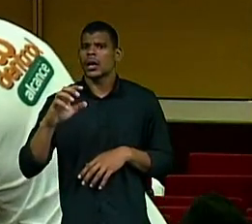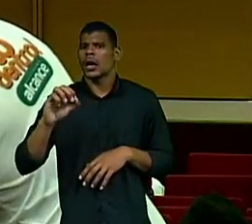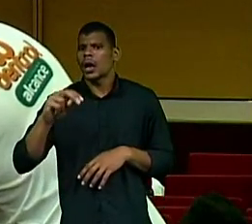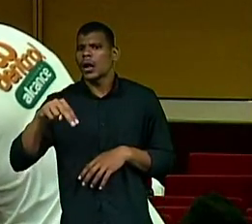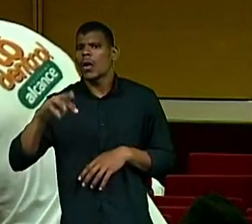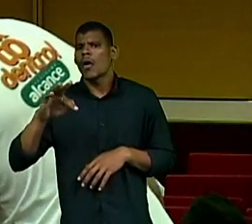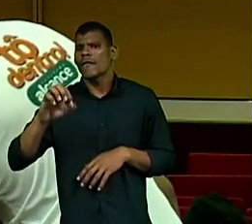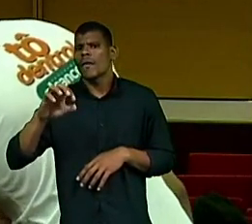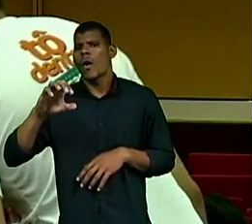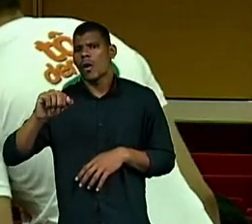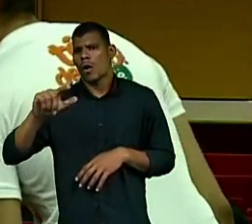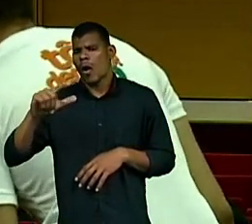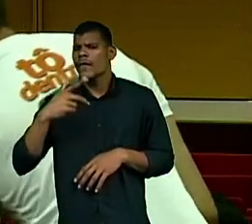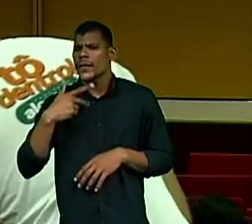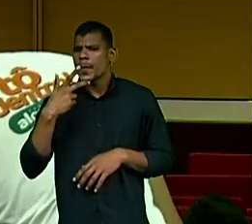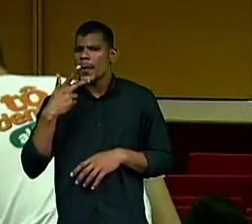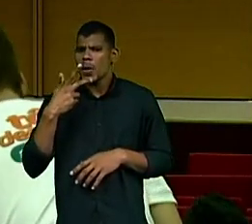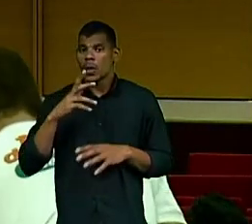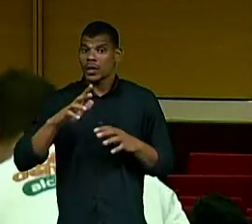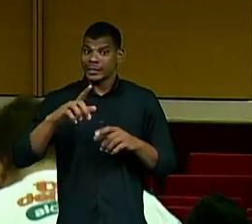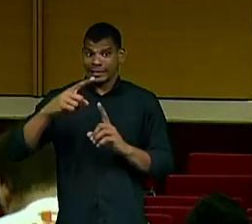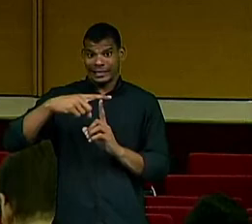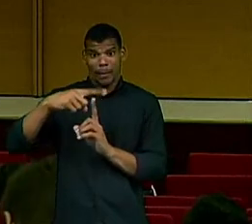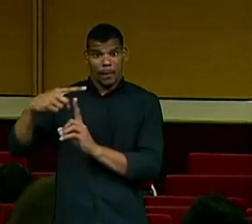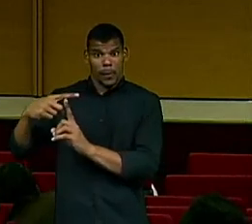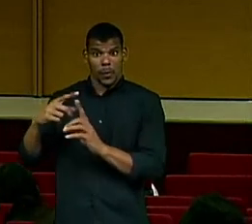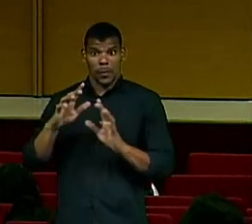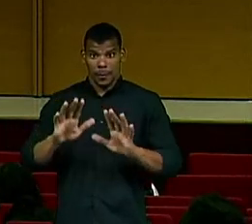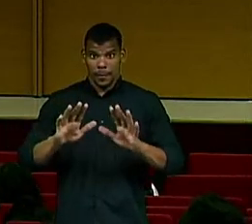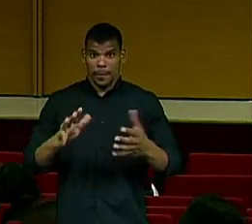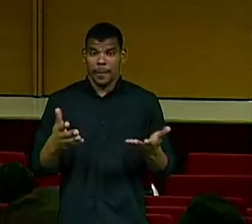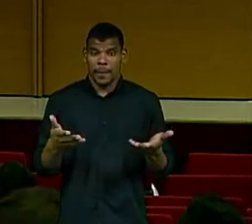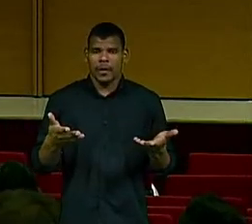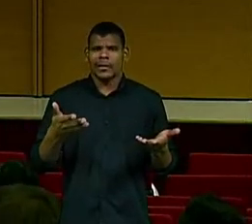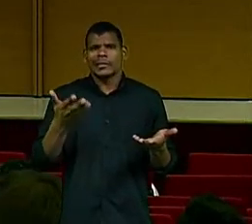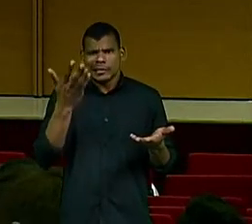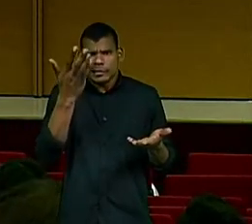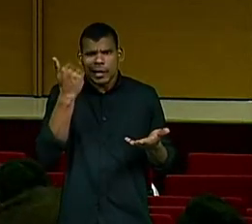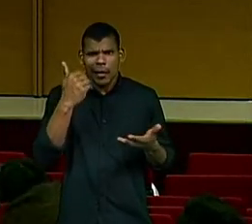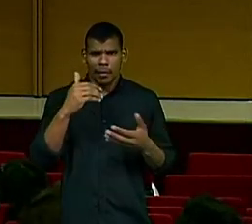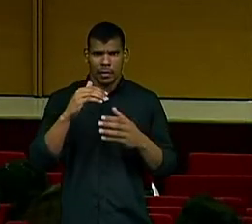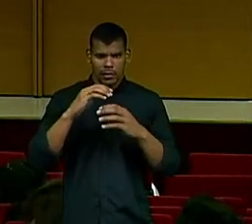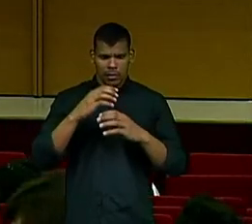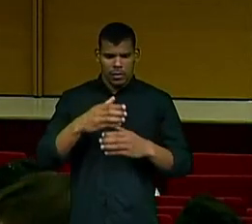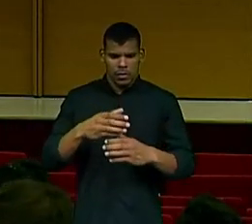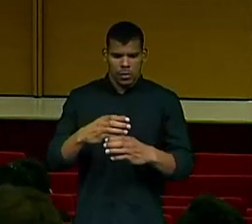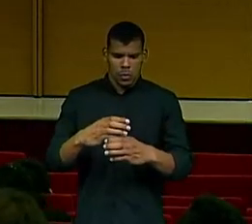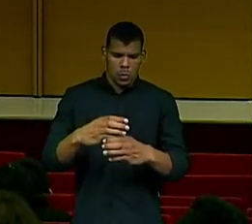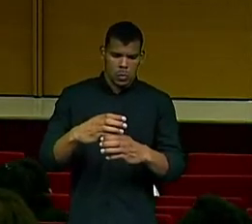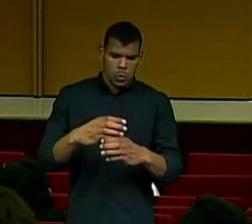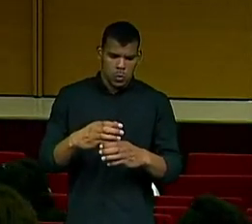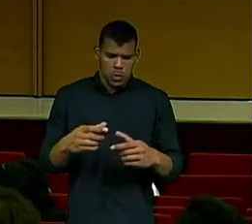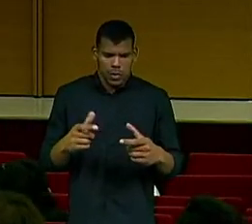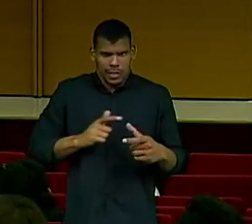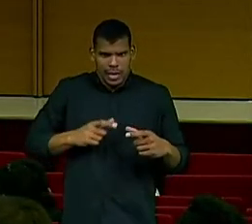os tipos de microscópio tem uns que custam até milhões que você vê até a alma da célula